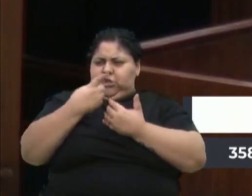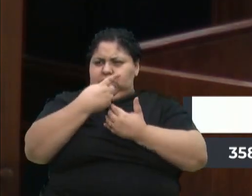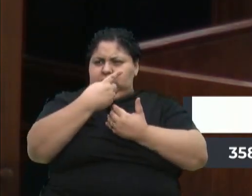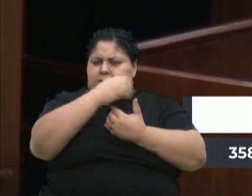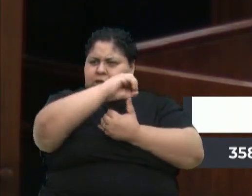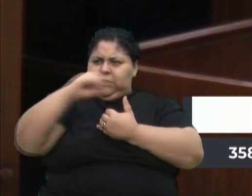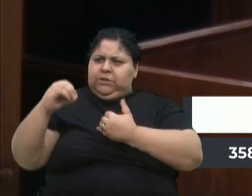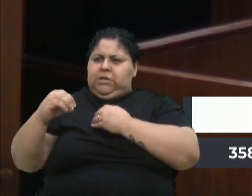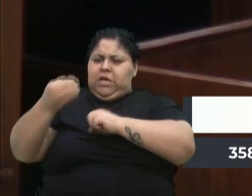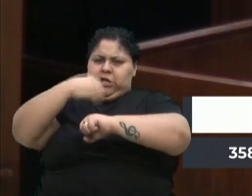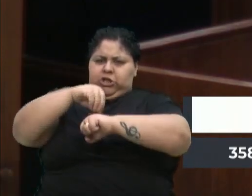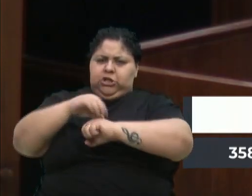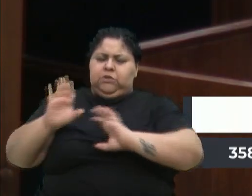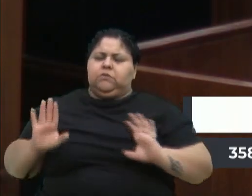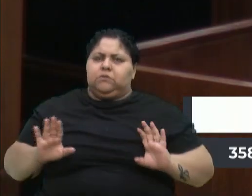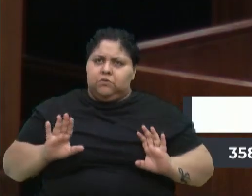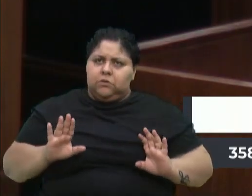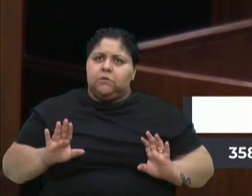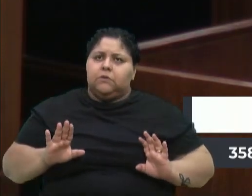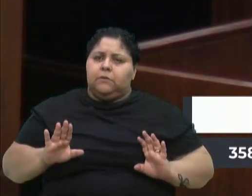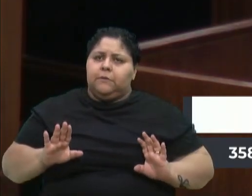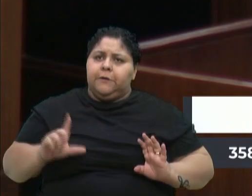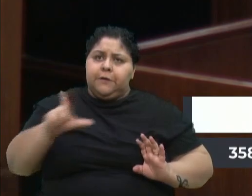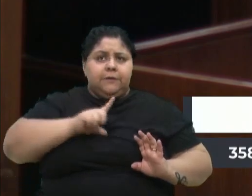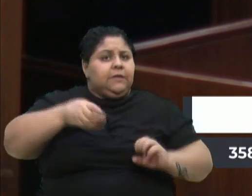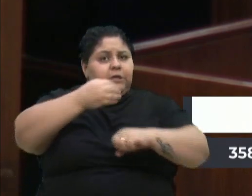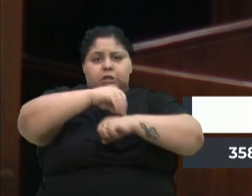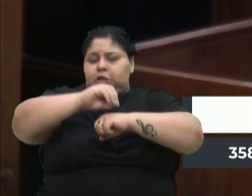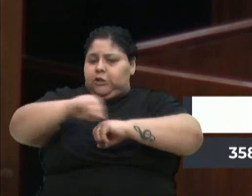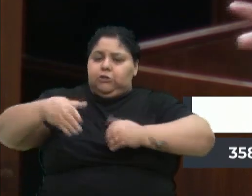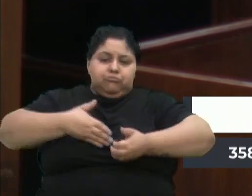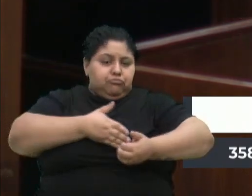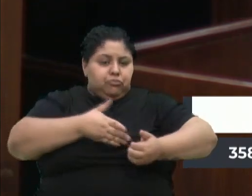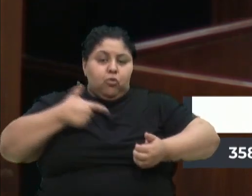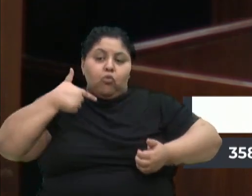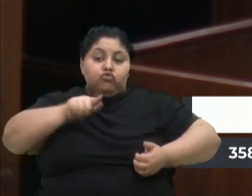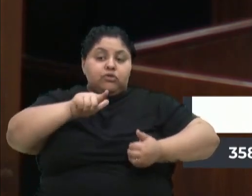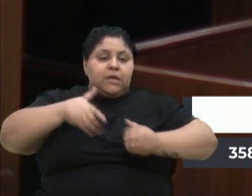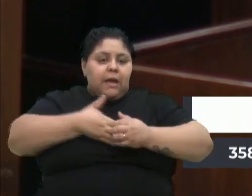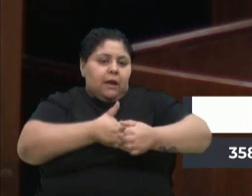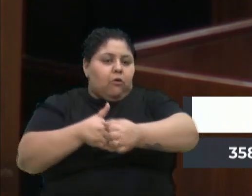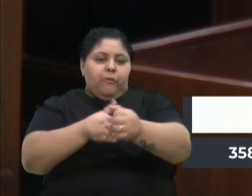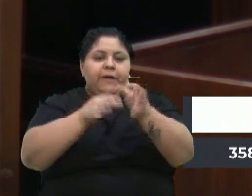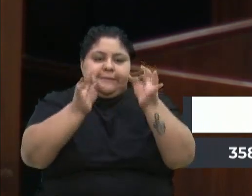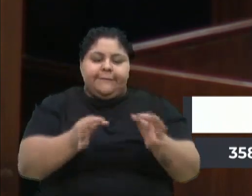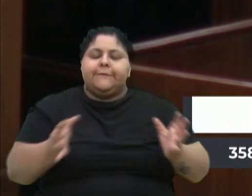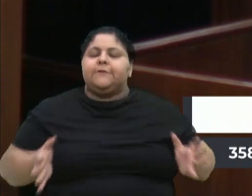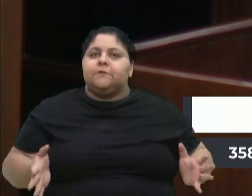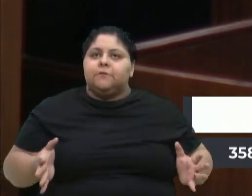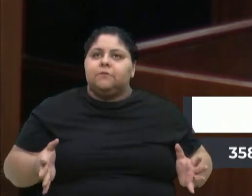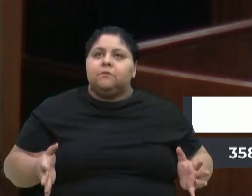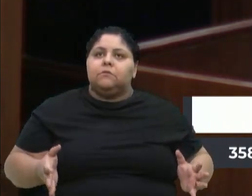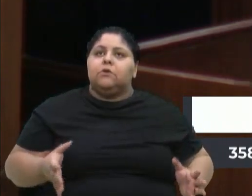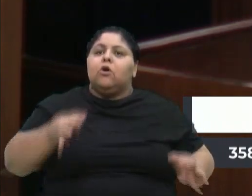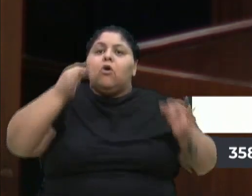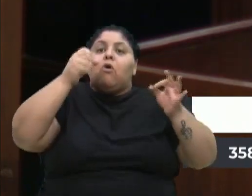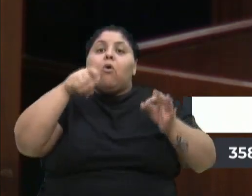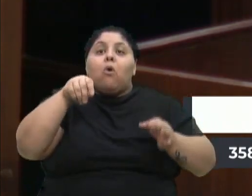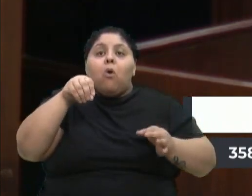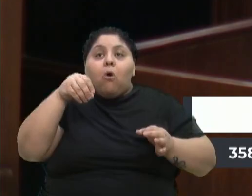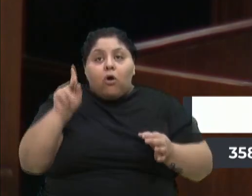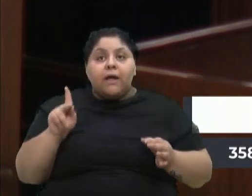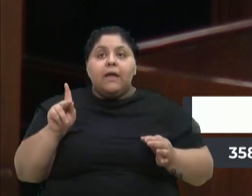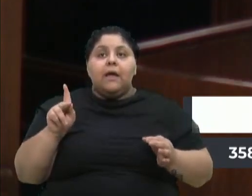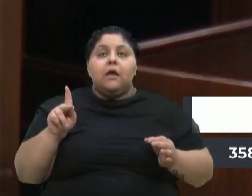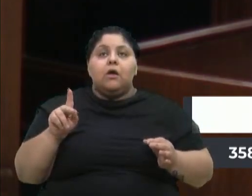gente é atendido e não consegue acompanhar, não consegue ter, foi atendido, vereador. Mas beleza, o importante é